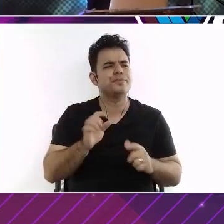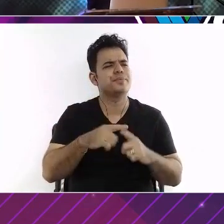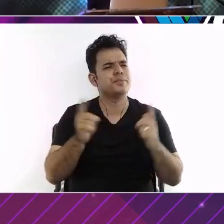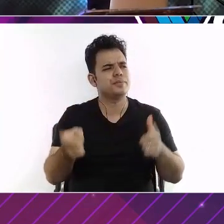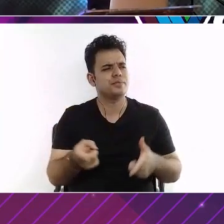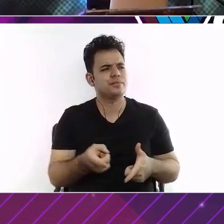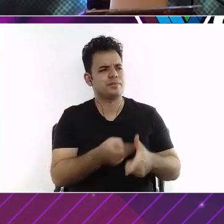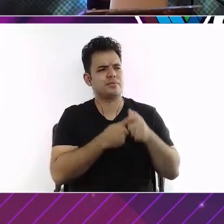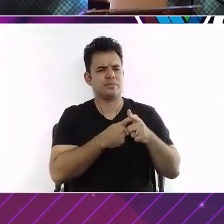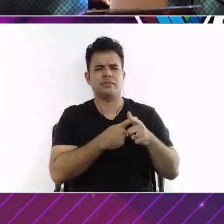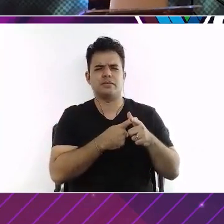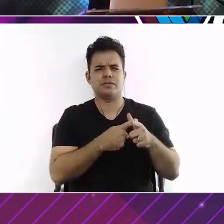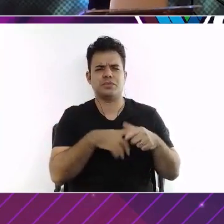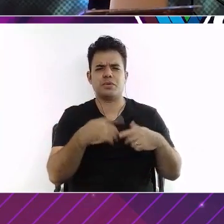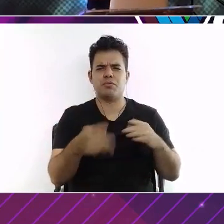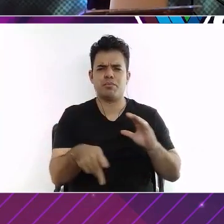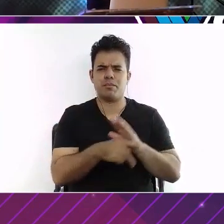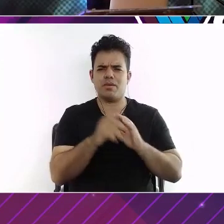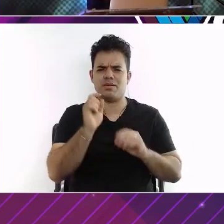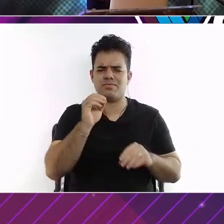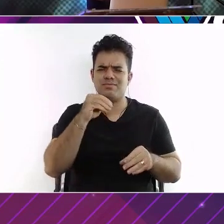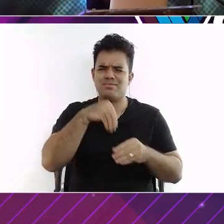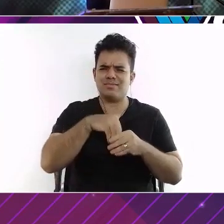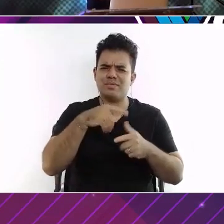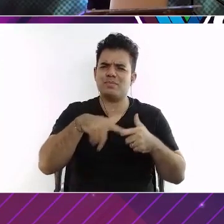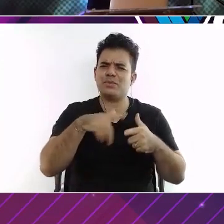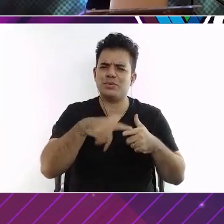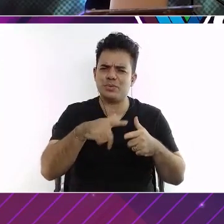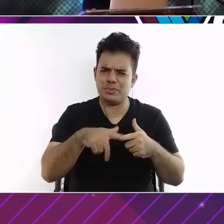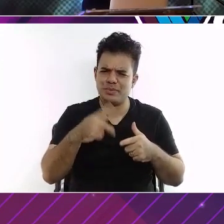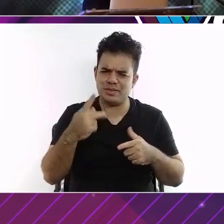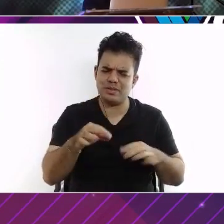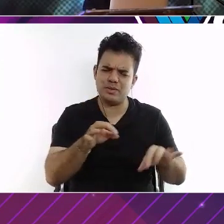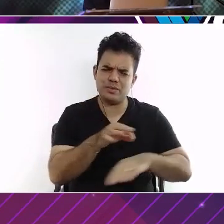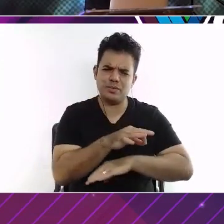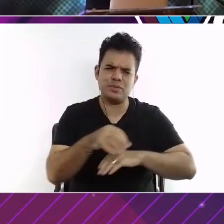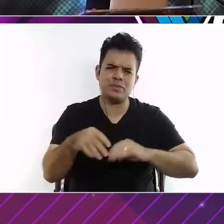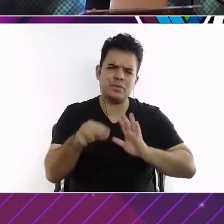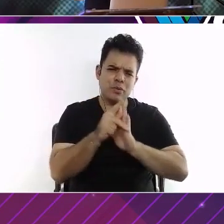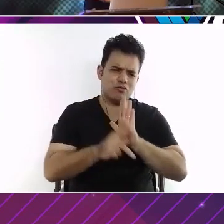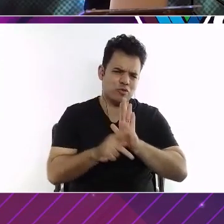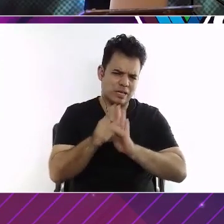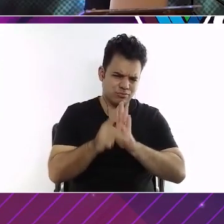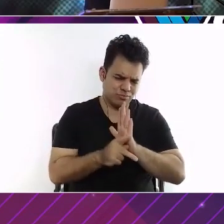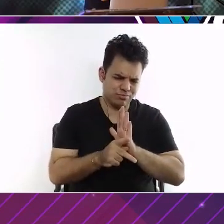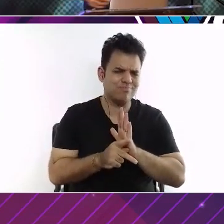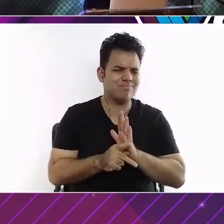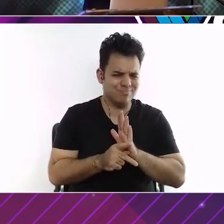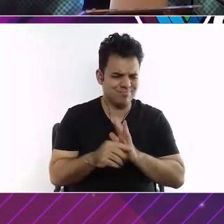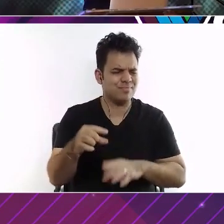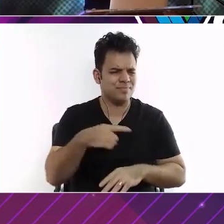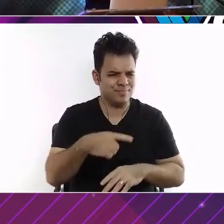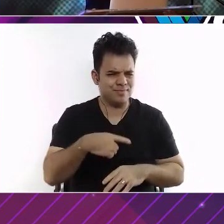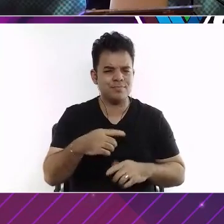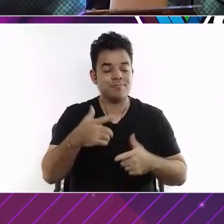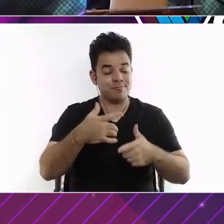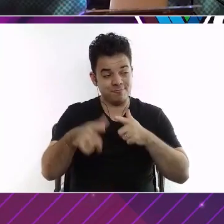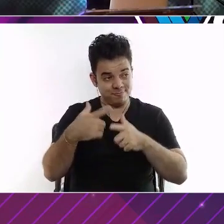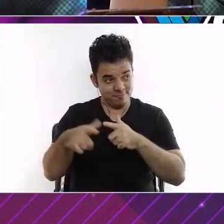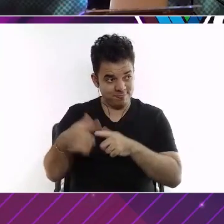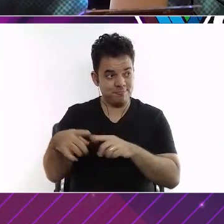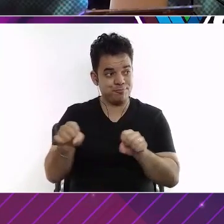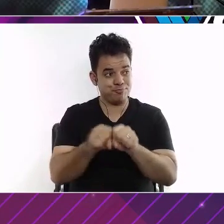débito técnico no ciclo de vida do projeto? Acúmulo de débito técnico. Frenesi de funcionalidades, deixa os problemas